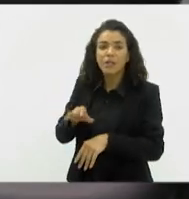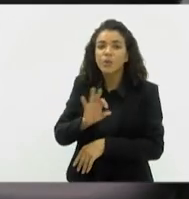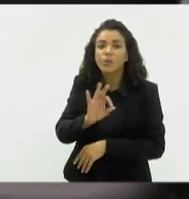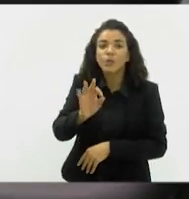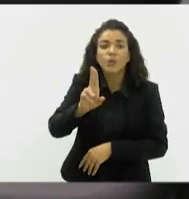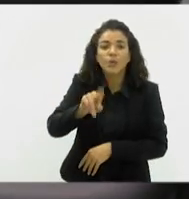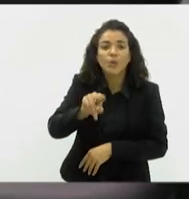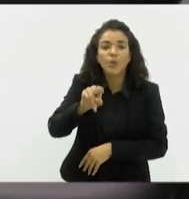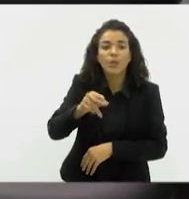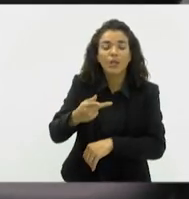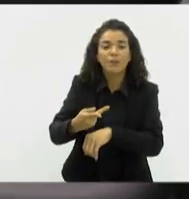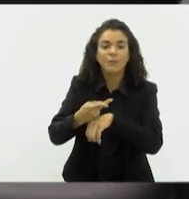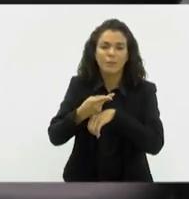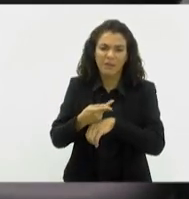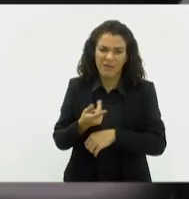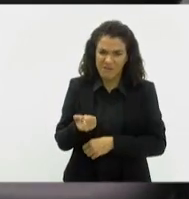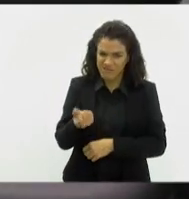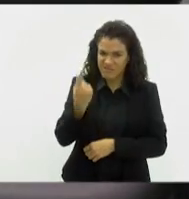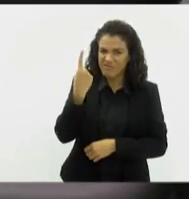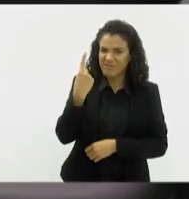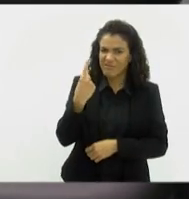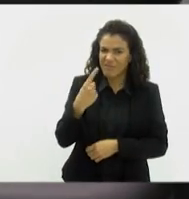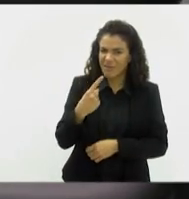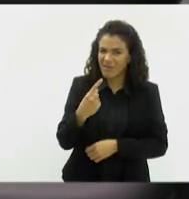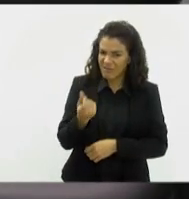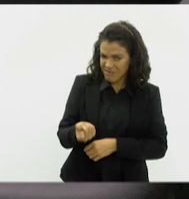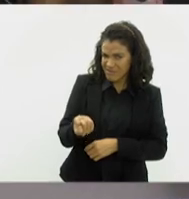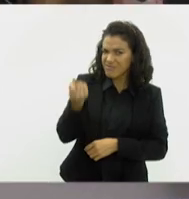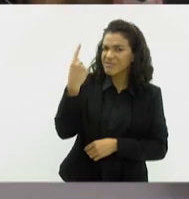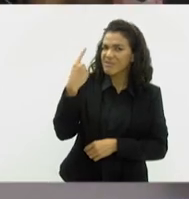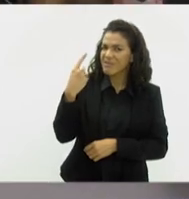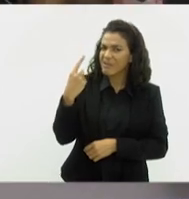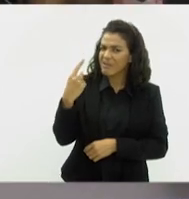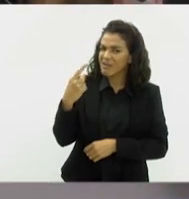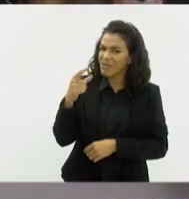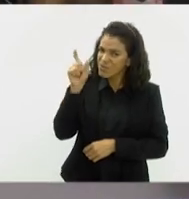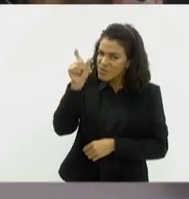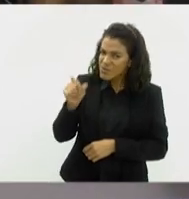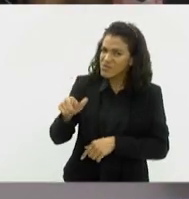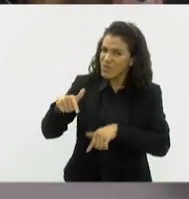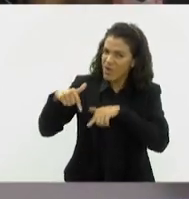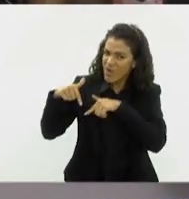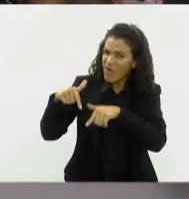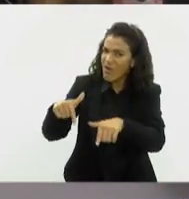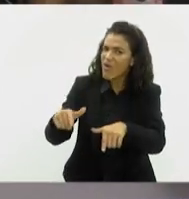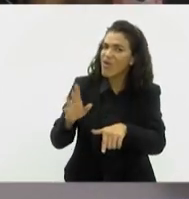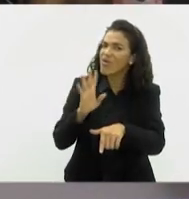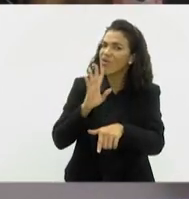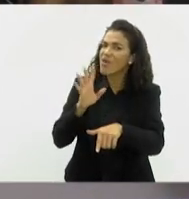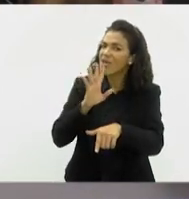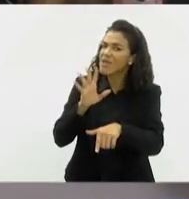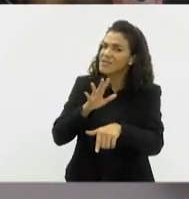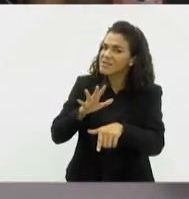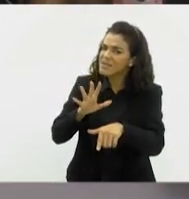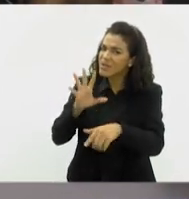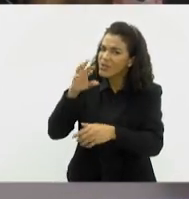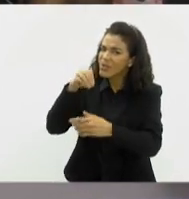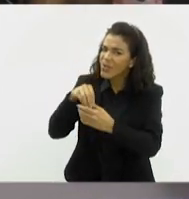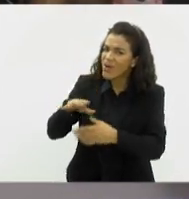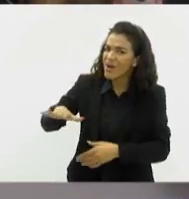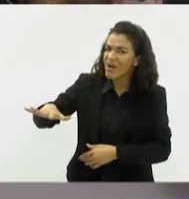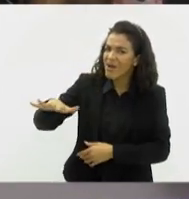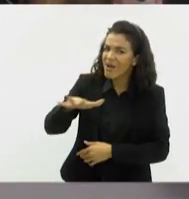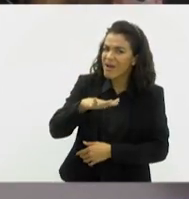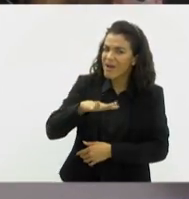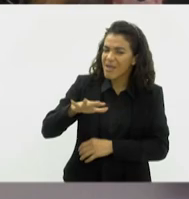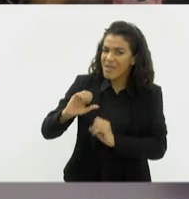Isso que eu estou falando com o... É estranho? Mas é estranho. O senhor é uma pessoa atuante, conhecida dentro de uma região, pelo trabalho que o senhor